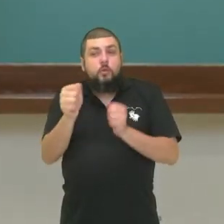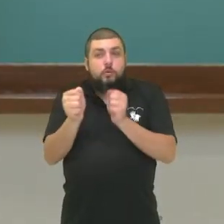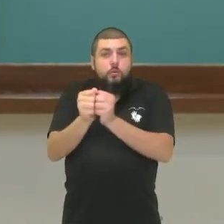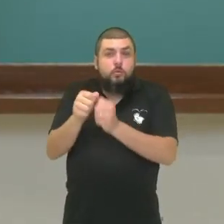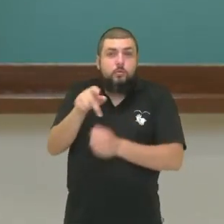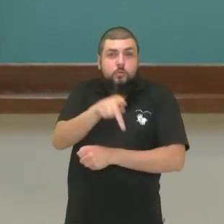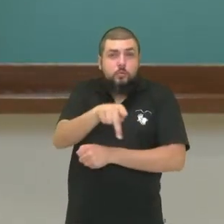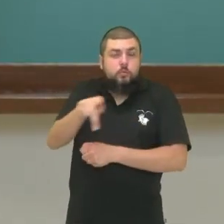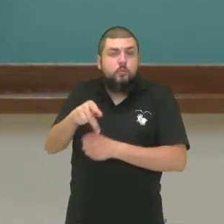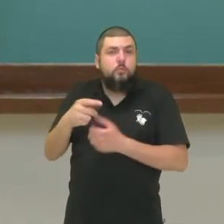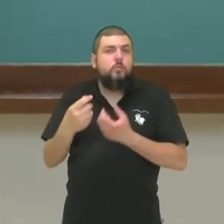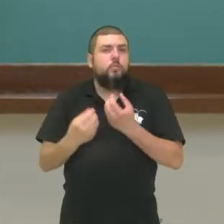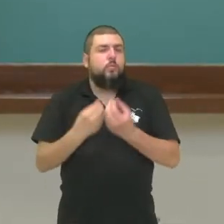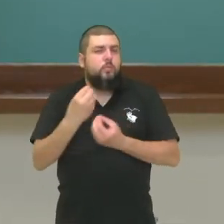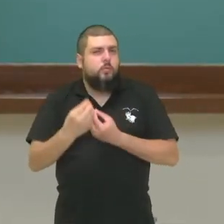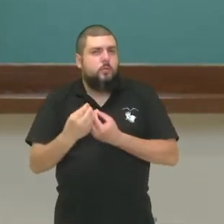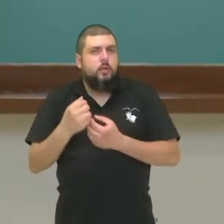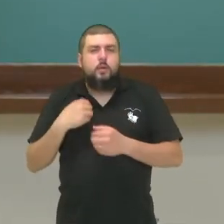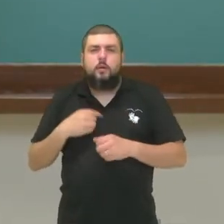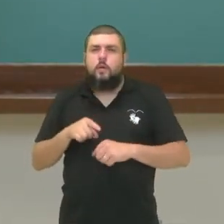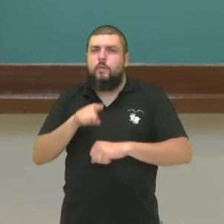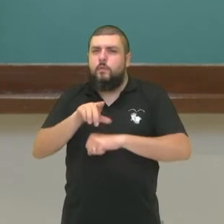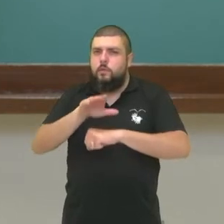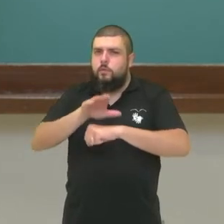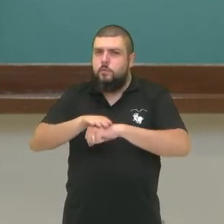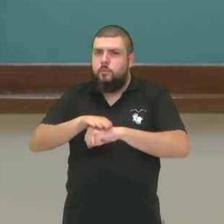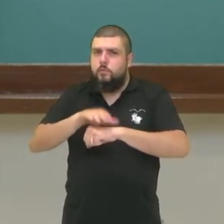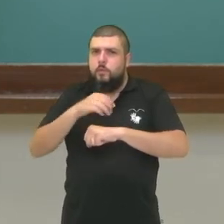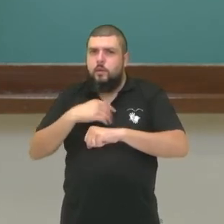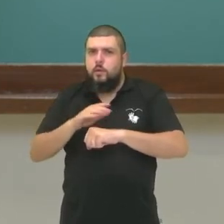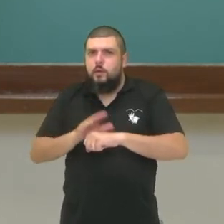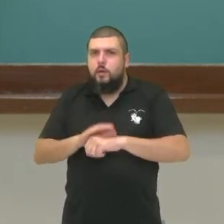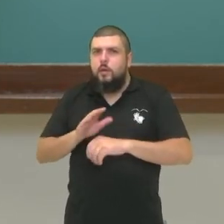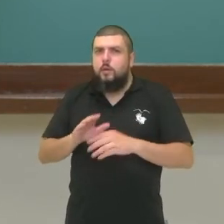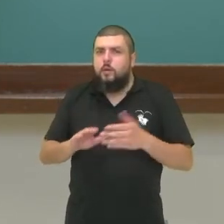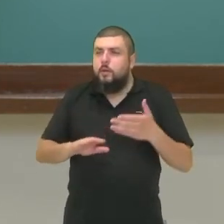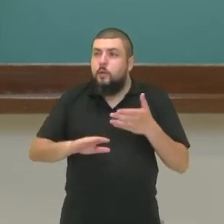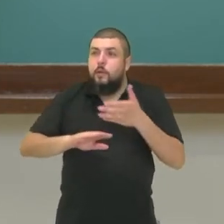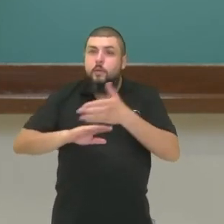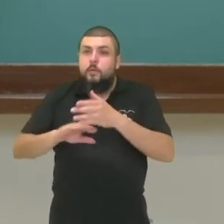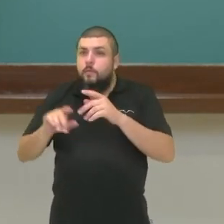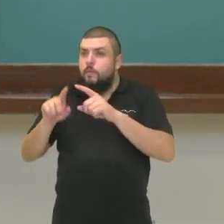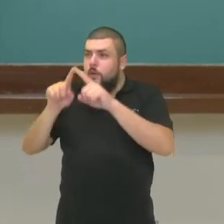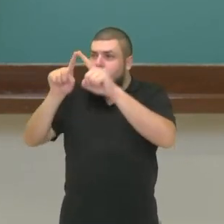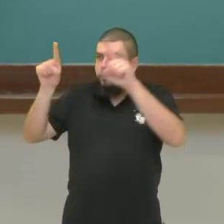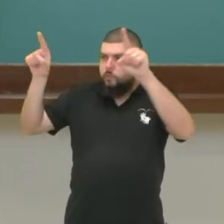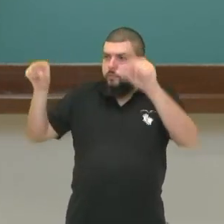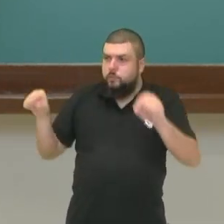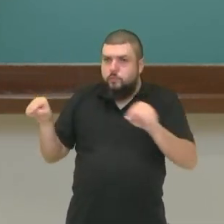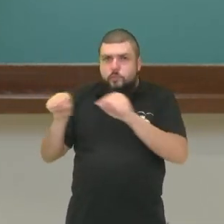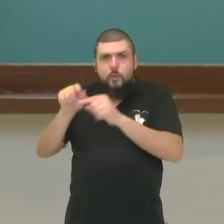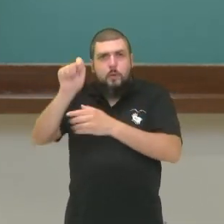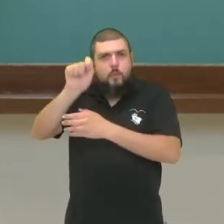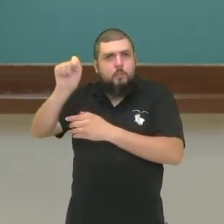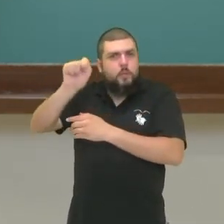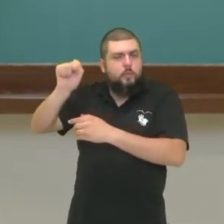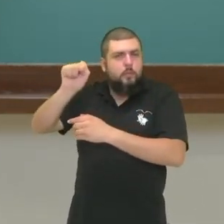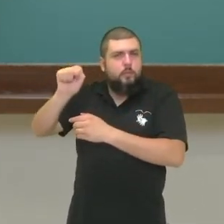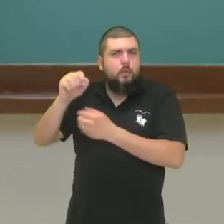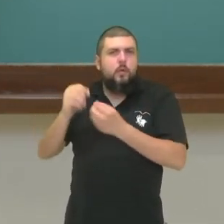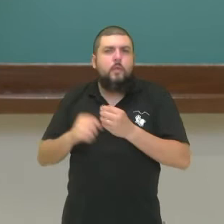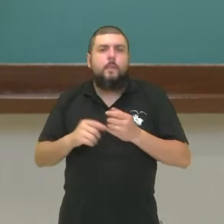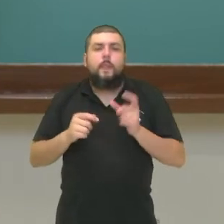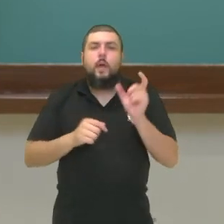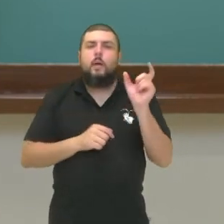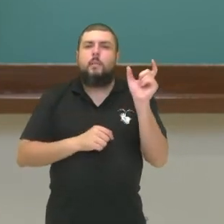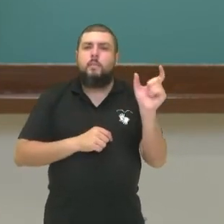professor? Cada um de vocês vai até o quadro e vai escrever uma palavra que tenha relação